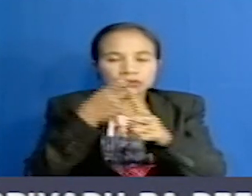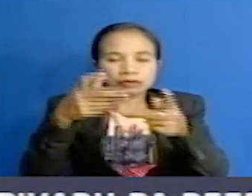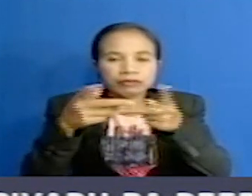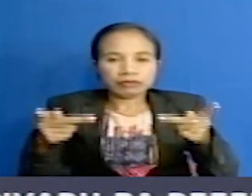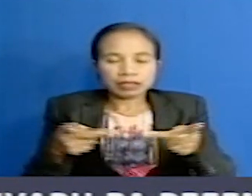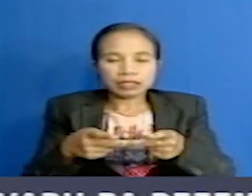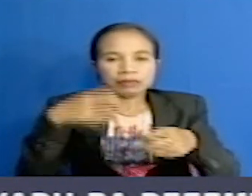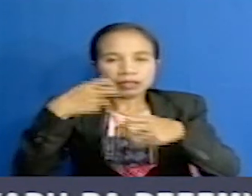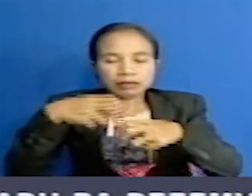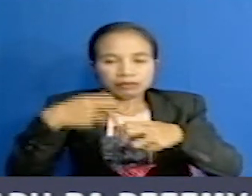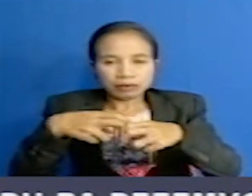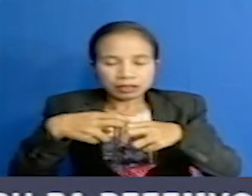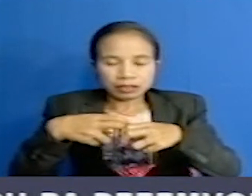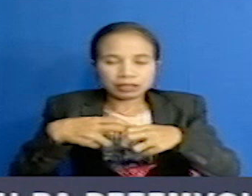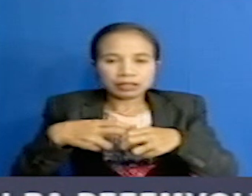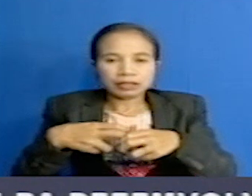fatin risco sira enquanto ita